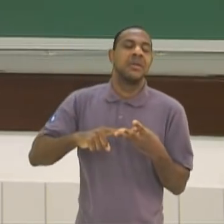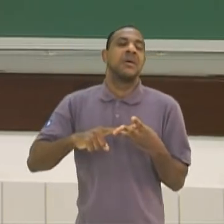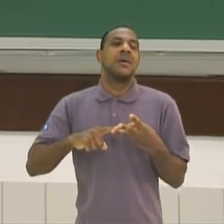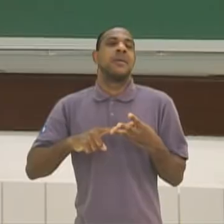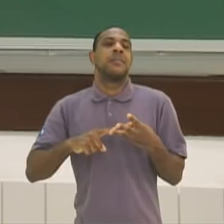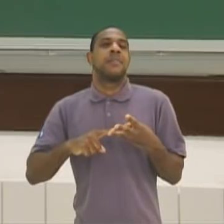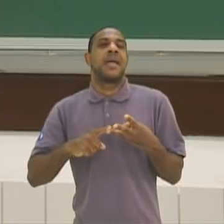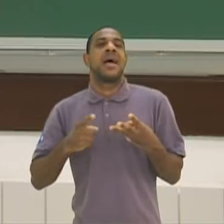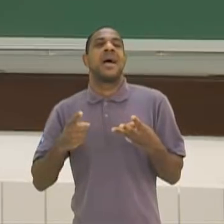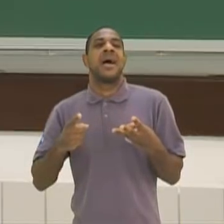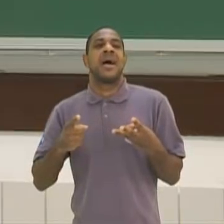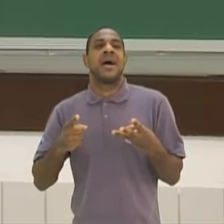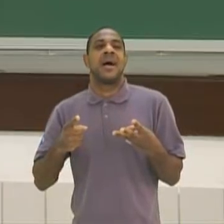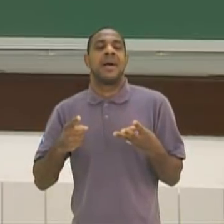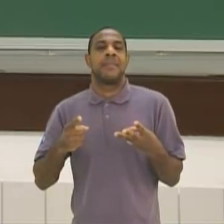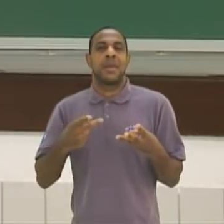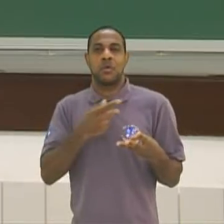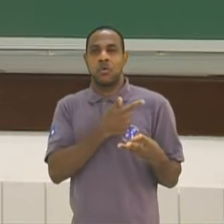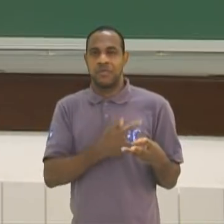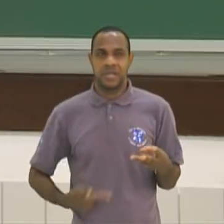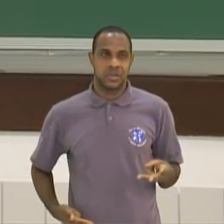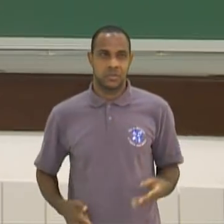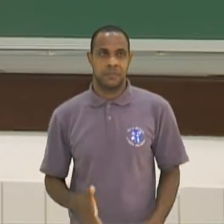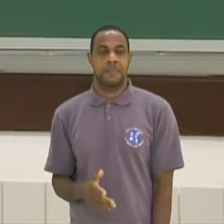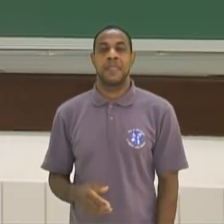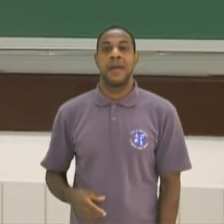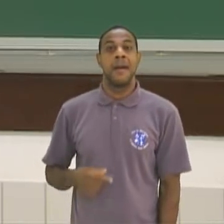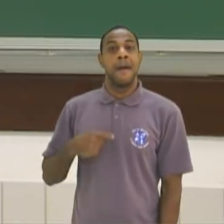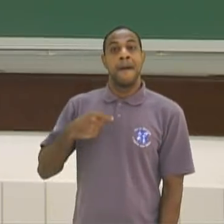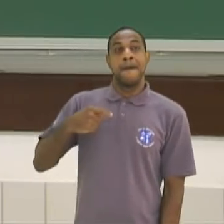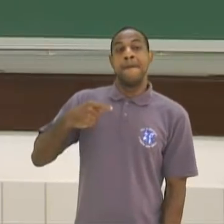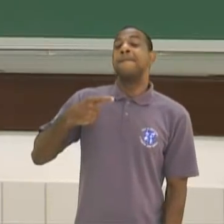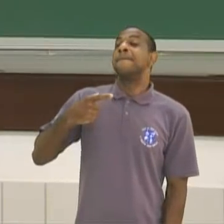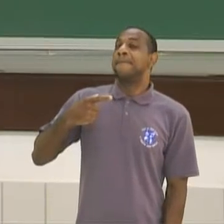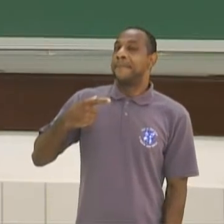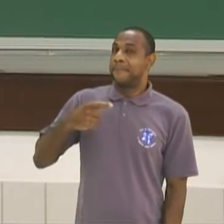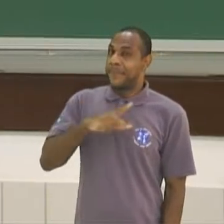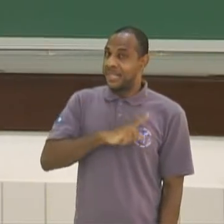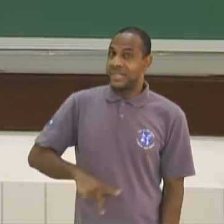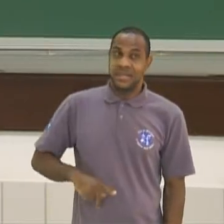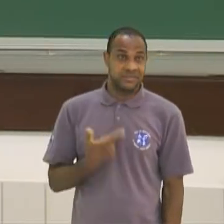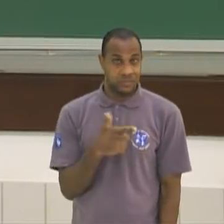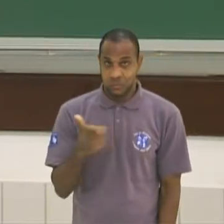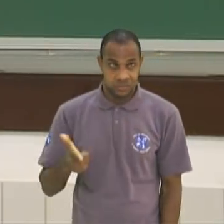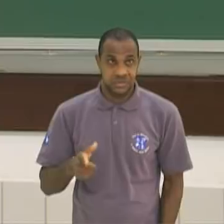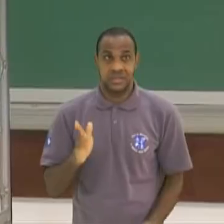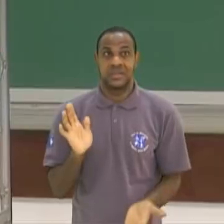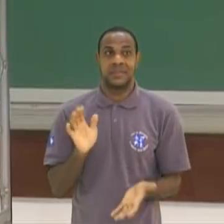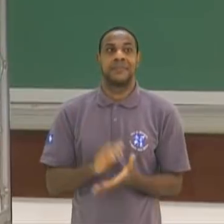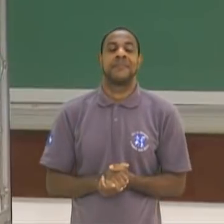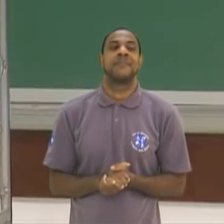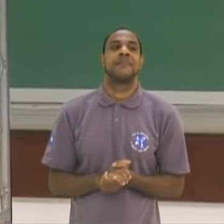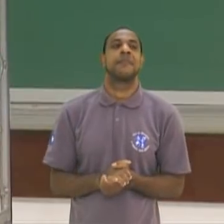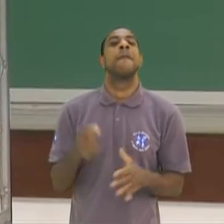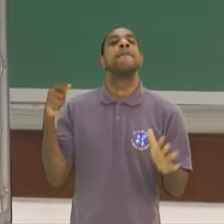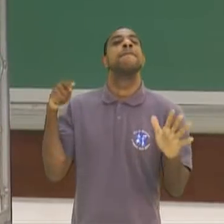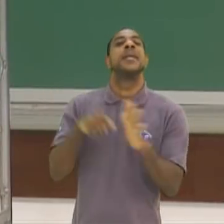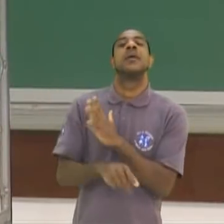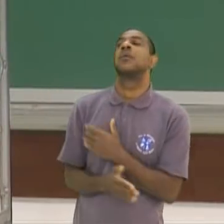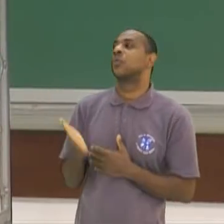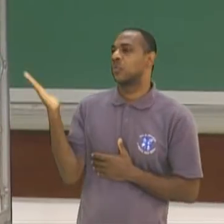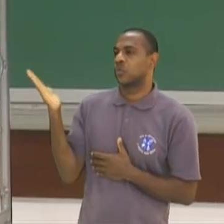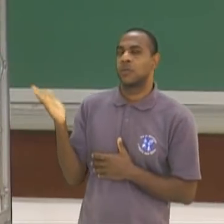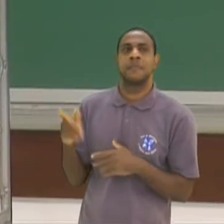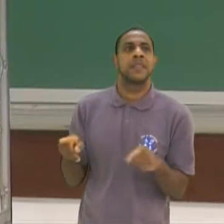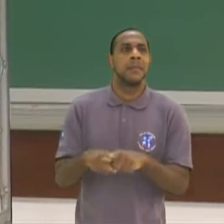governador, ainda não para presidente. Calma, a gente vai falar disso na próxima aula. Calma! Ei, quiz! Além de